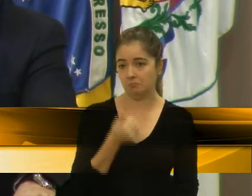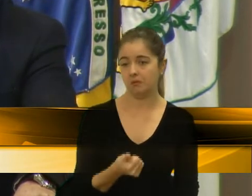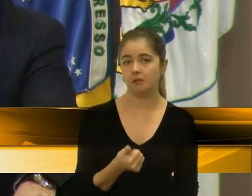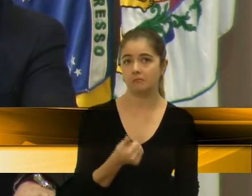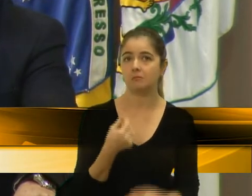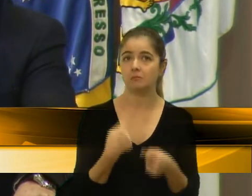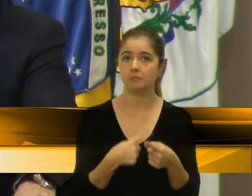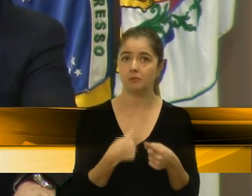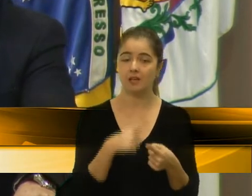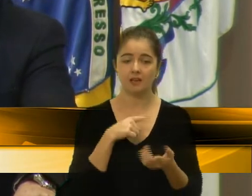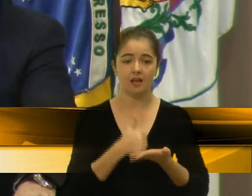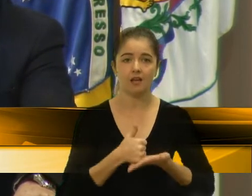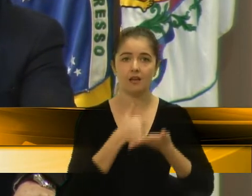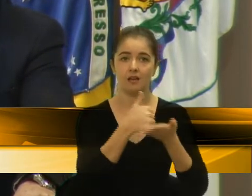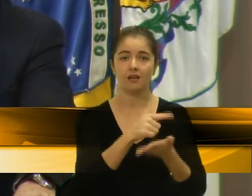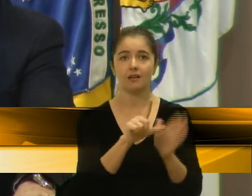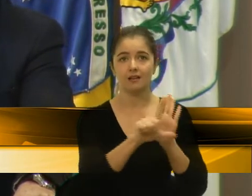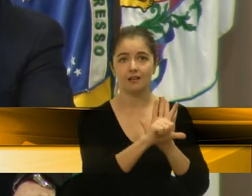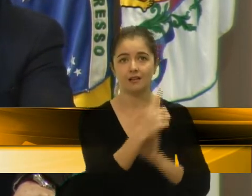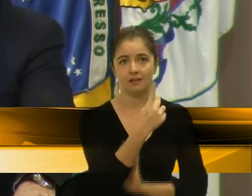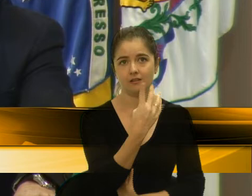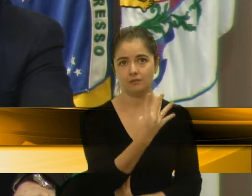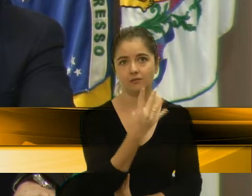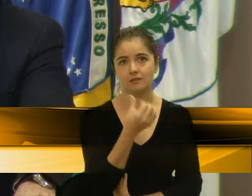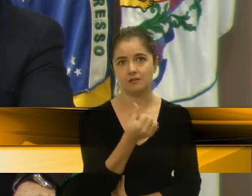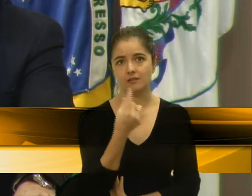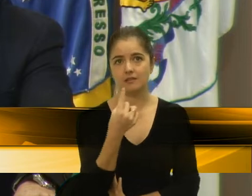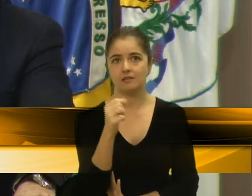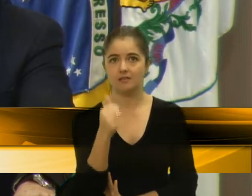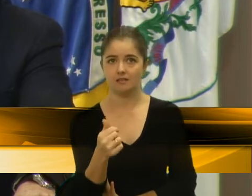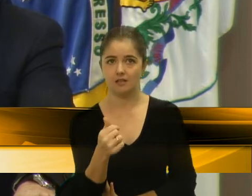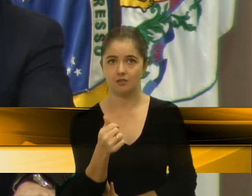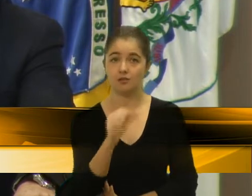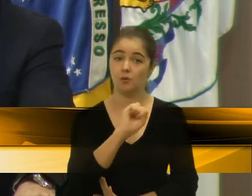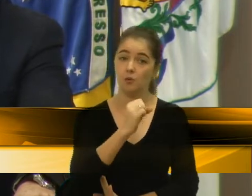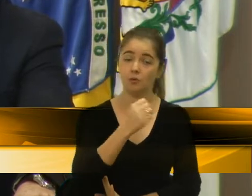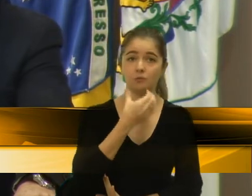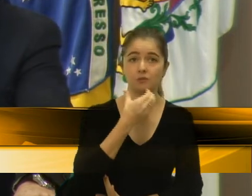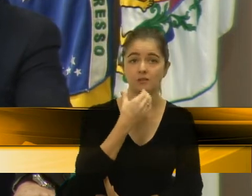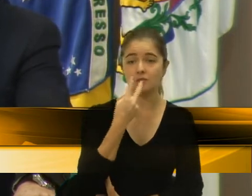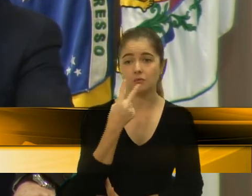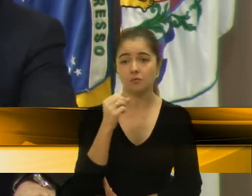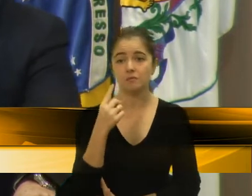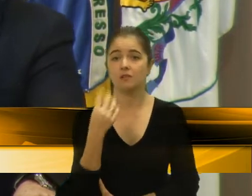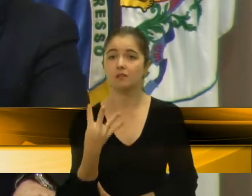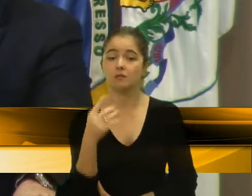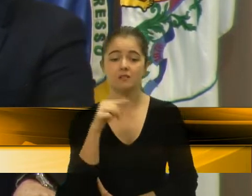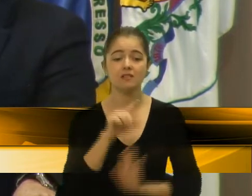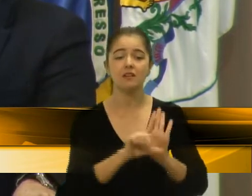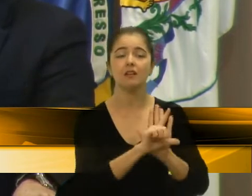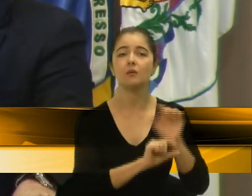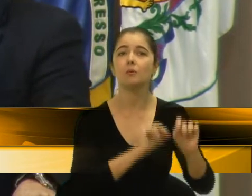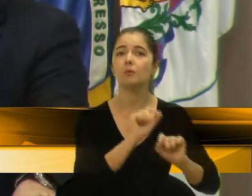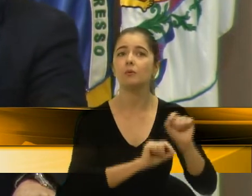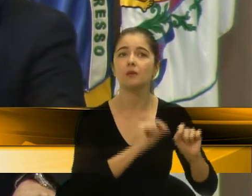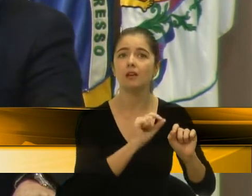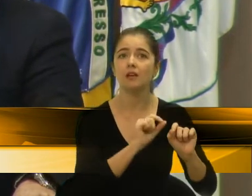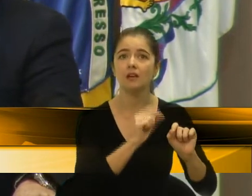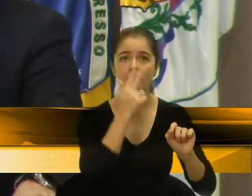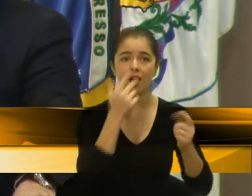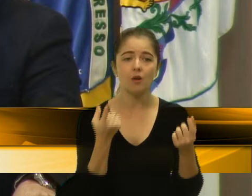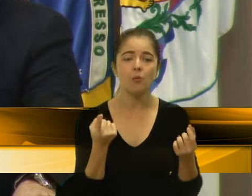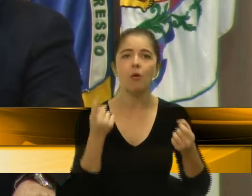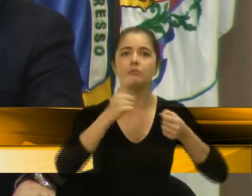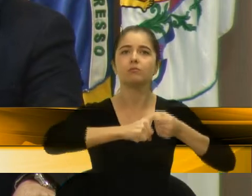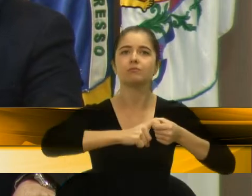estão amparados na Lei 14.617, de 8 de dezembro de 2014, que é a lei que é praticamente o convênio